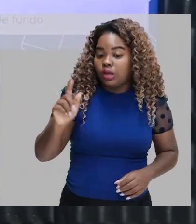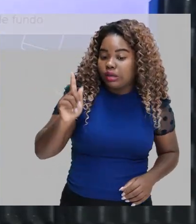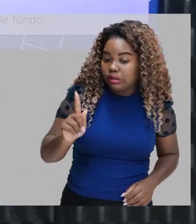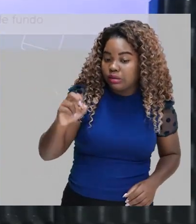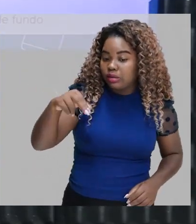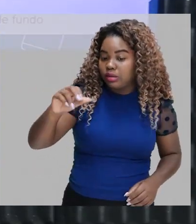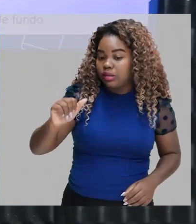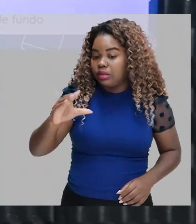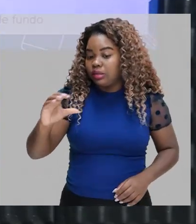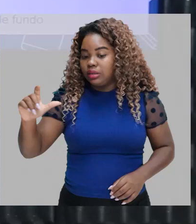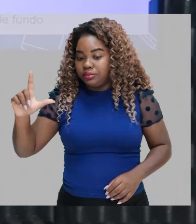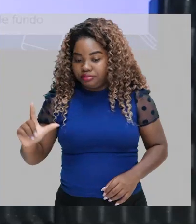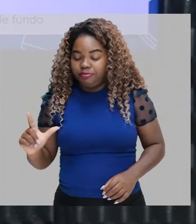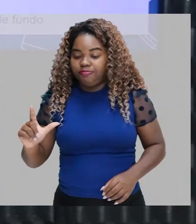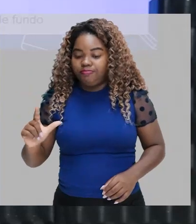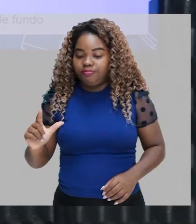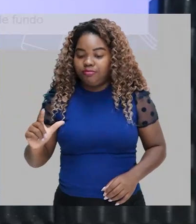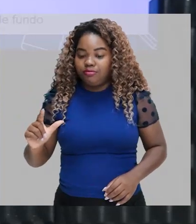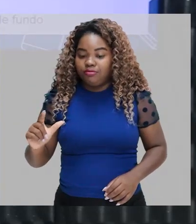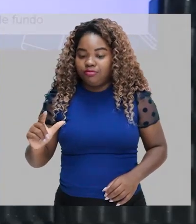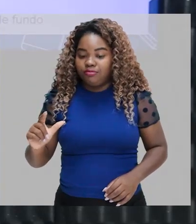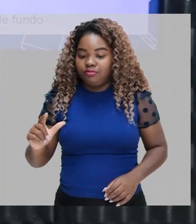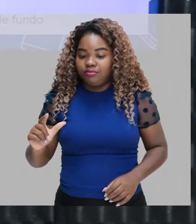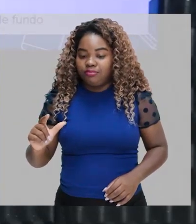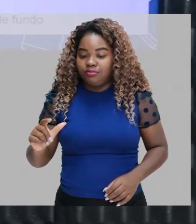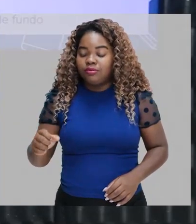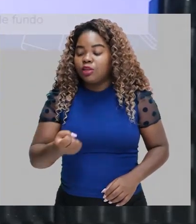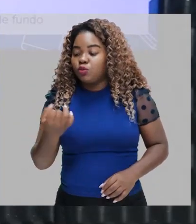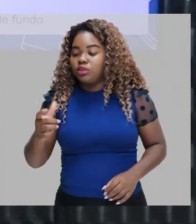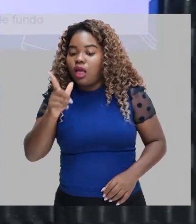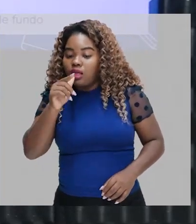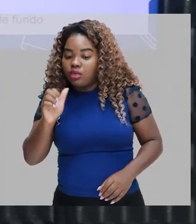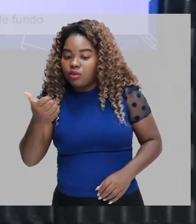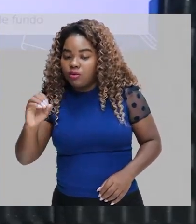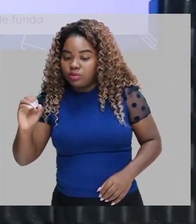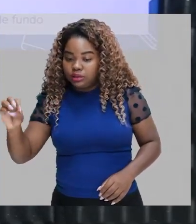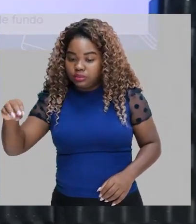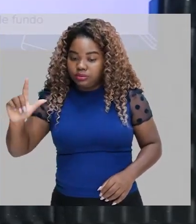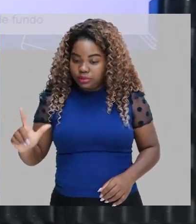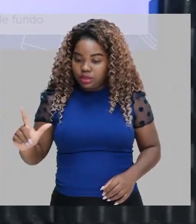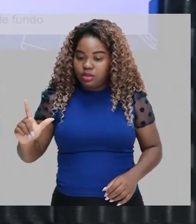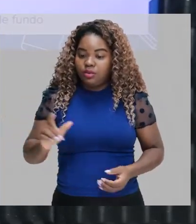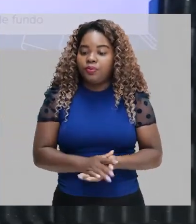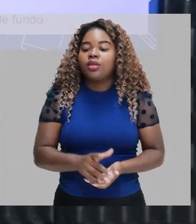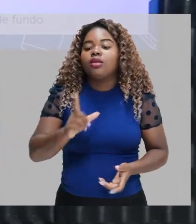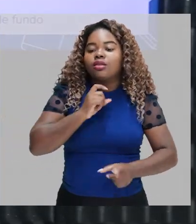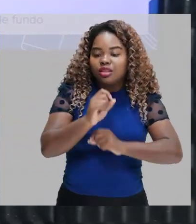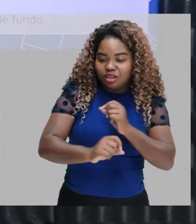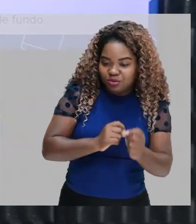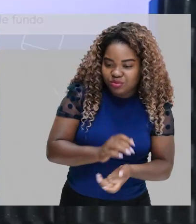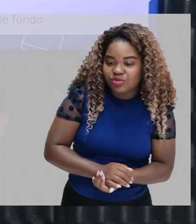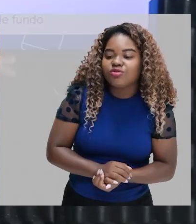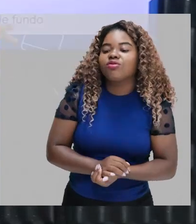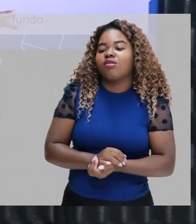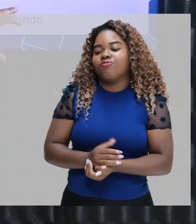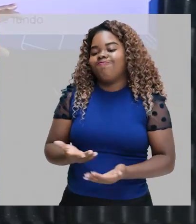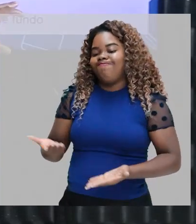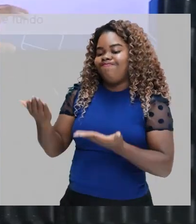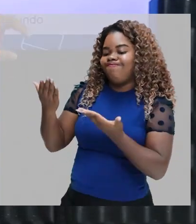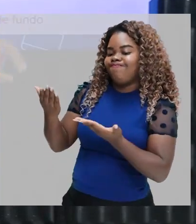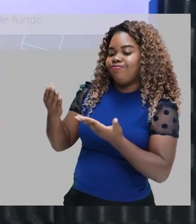gramas do cloreto de sódio na mesma quantidade de água, certo? Nós vamos ter a formação de uma